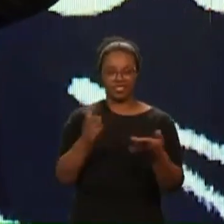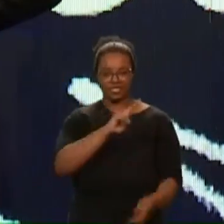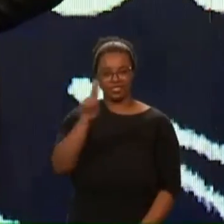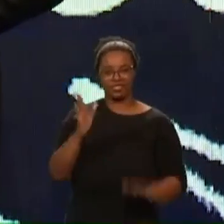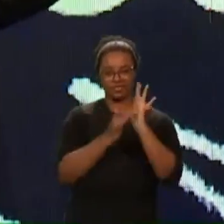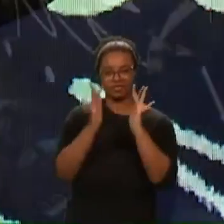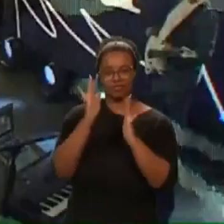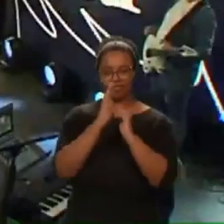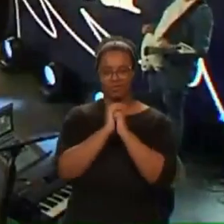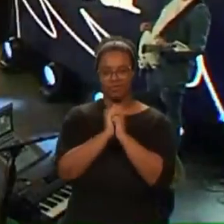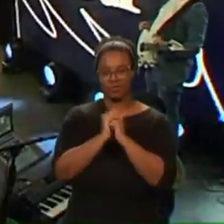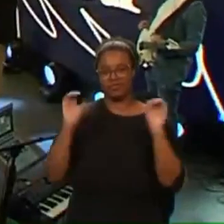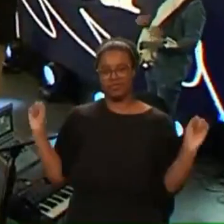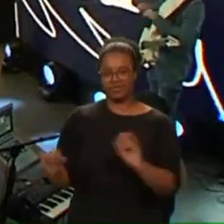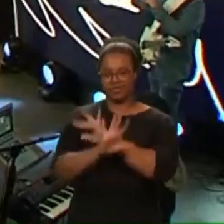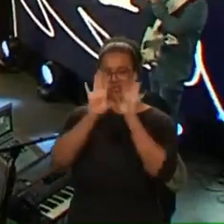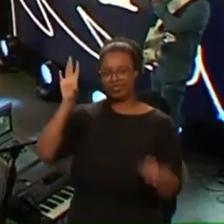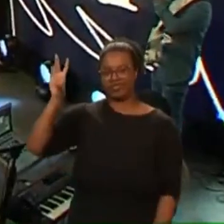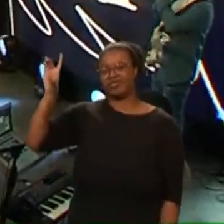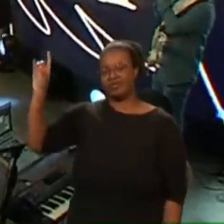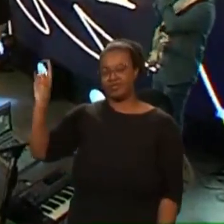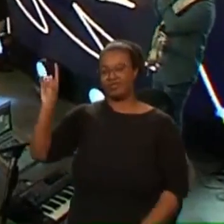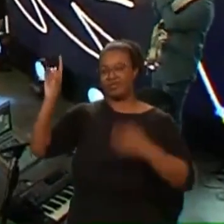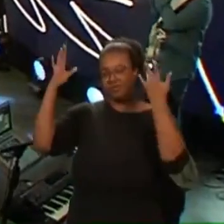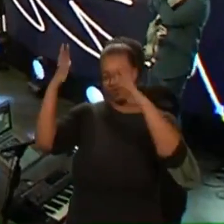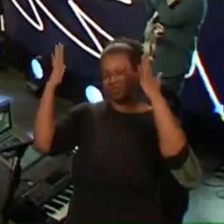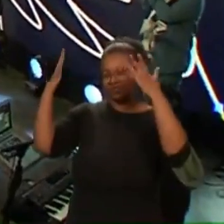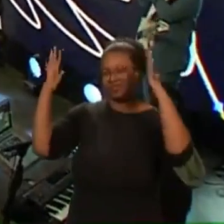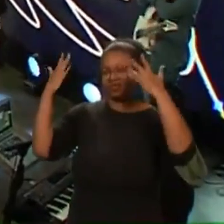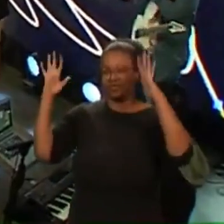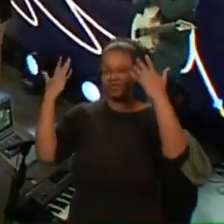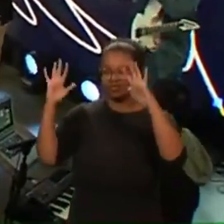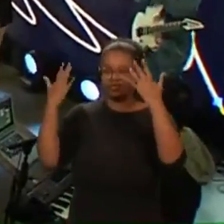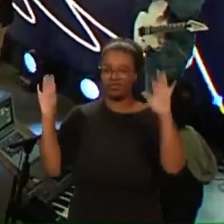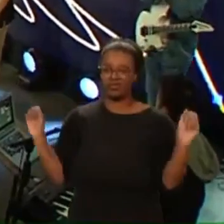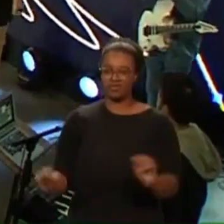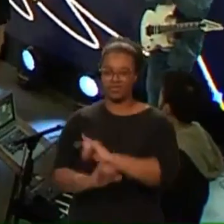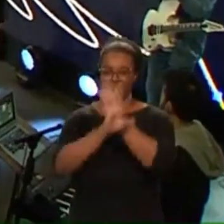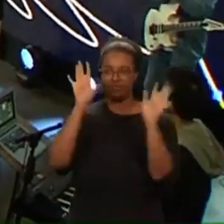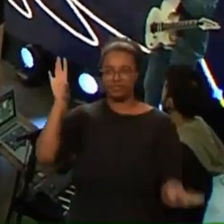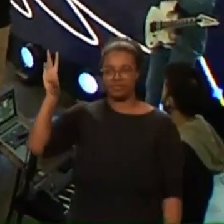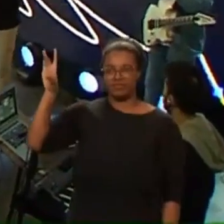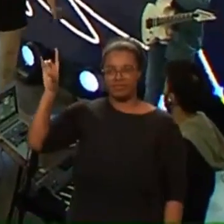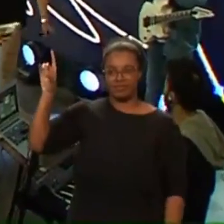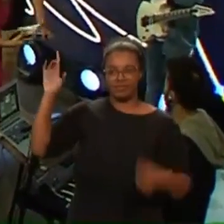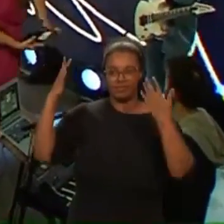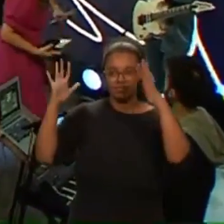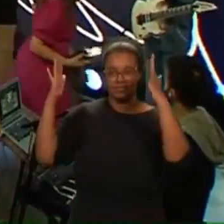Jesus Glória a Deus você pode aplaudir amanhã glória a Deus glória a